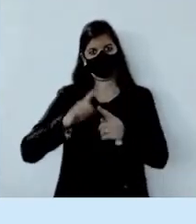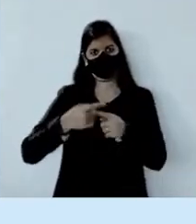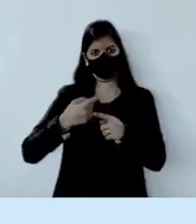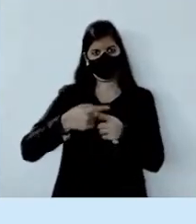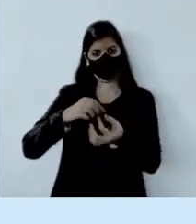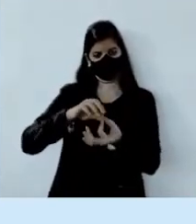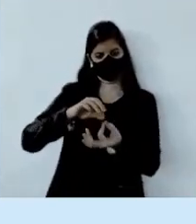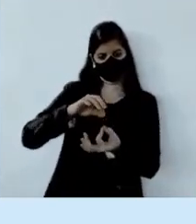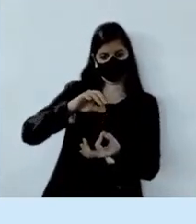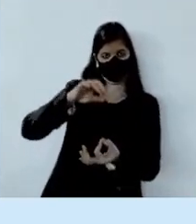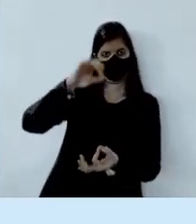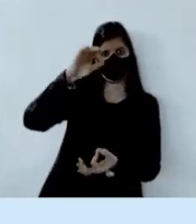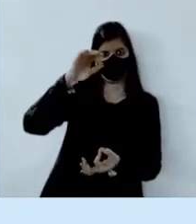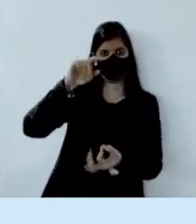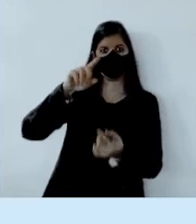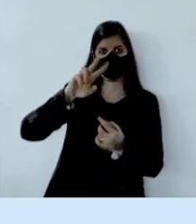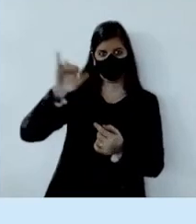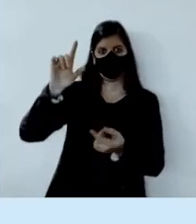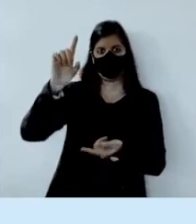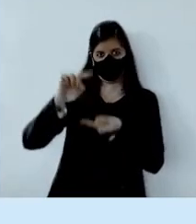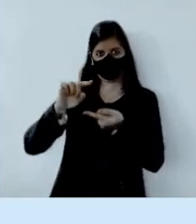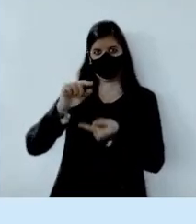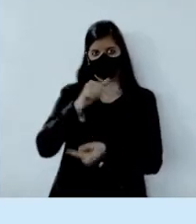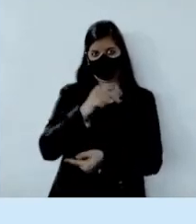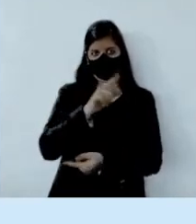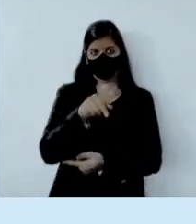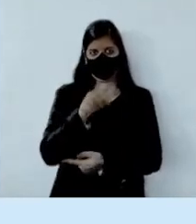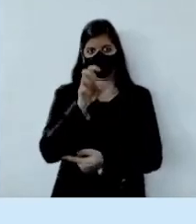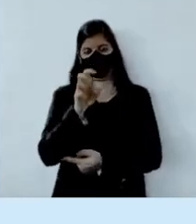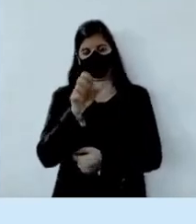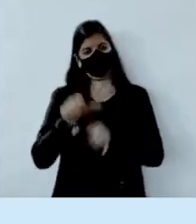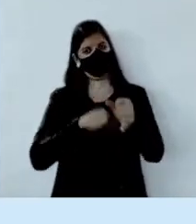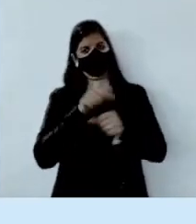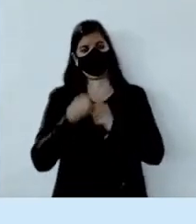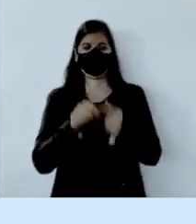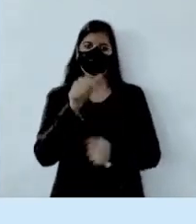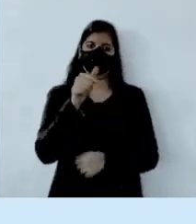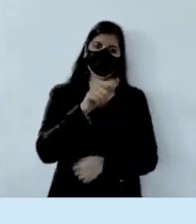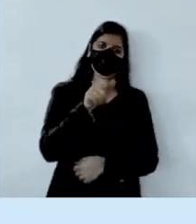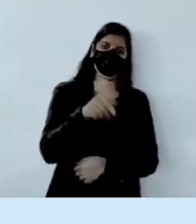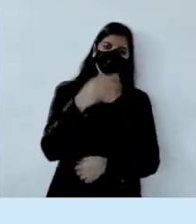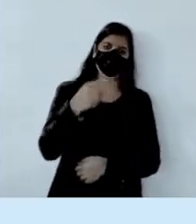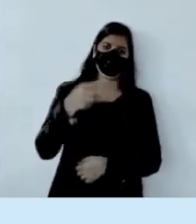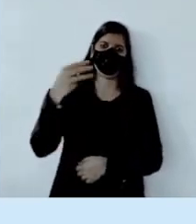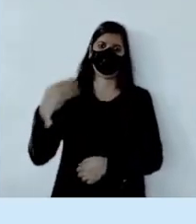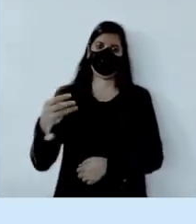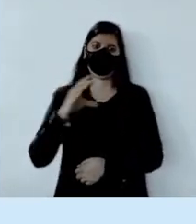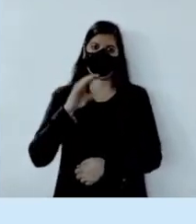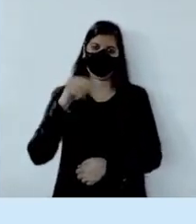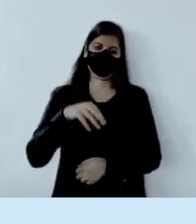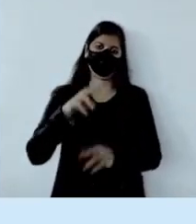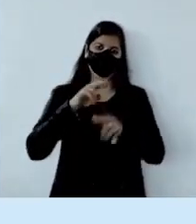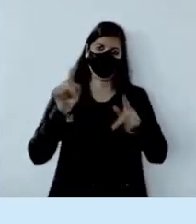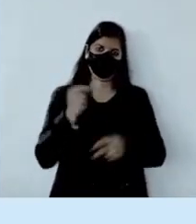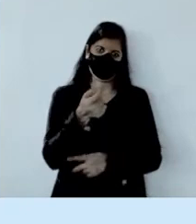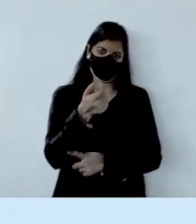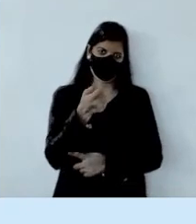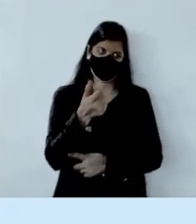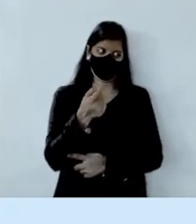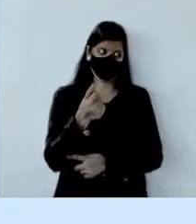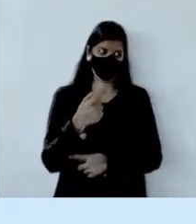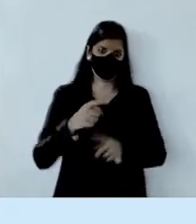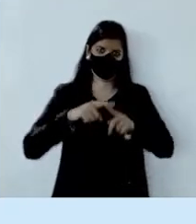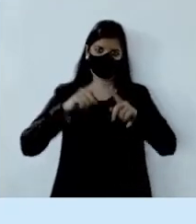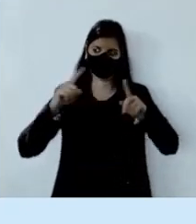vai diminuir um pouquinho, né, o que era 7,5, pode chegar a 7,33, né? Tem uma pequena diferença. Mas